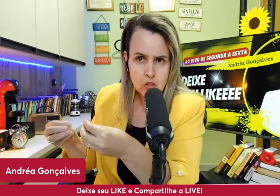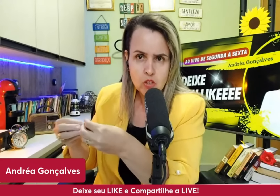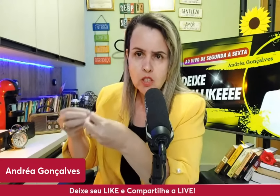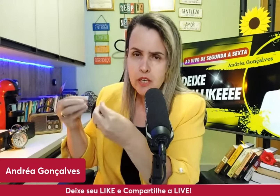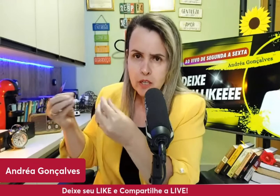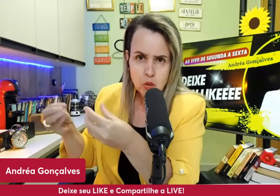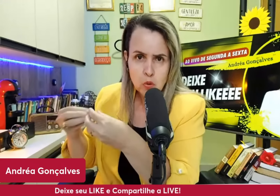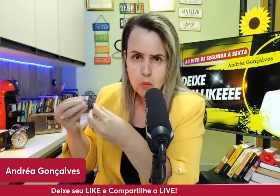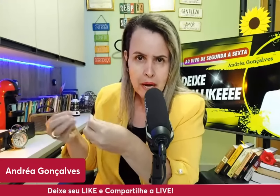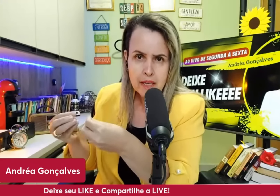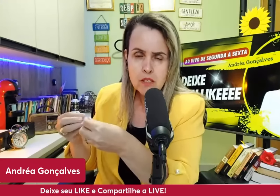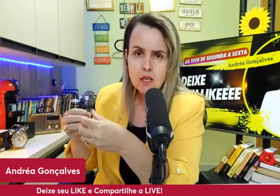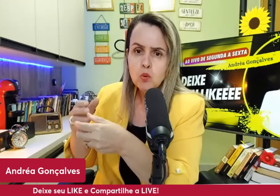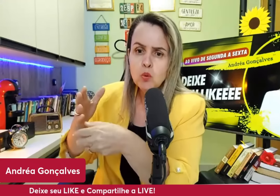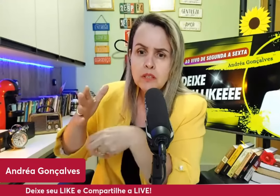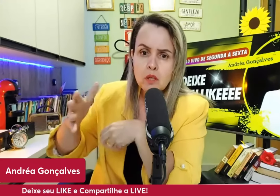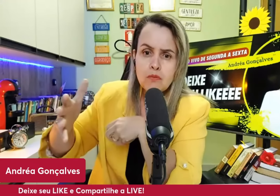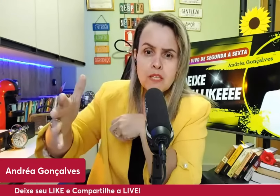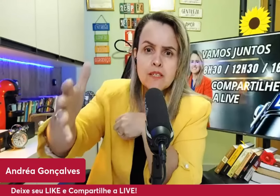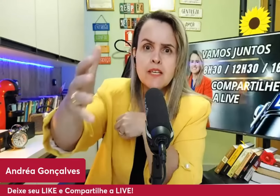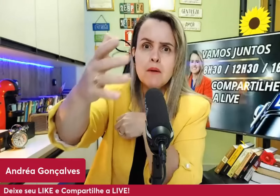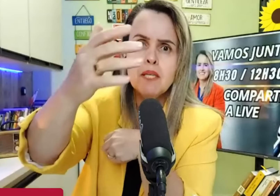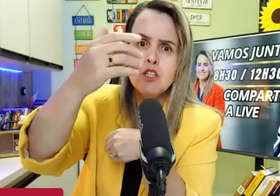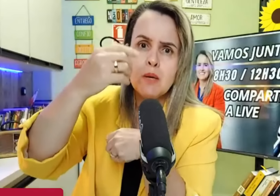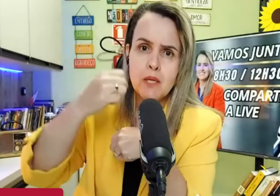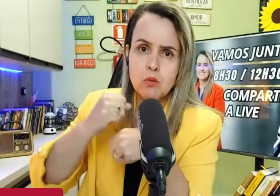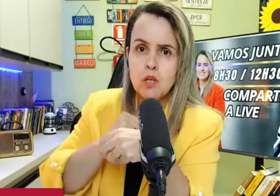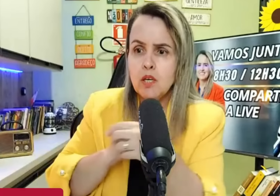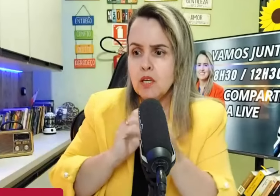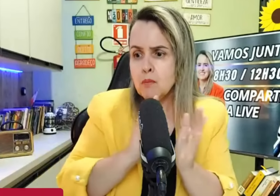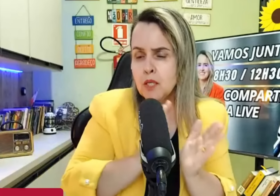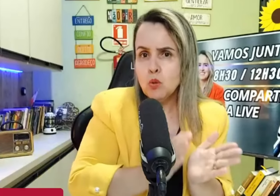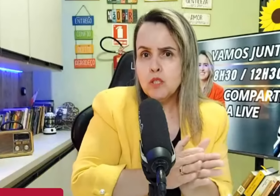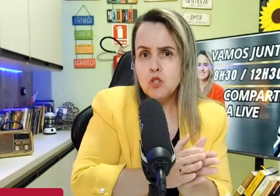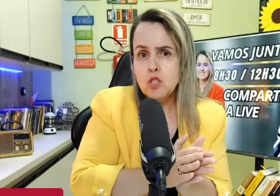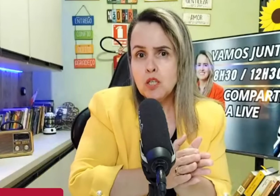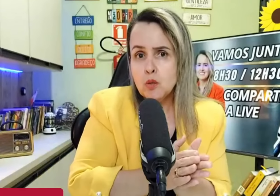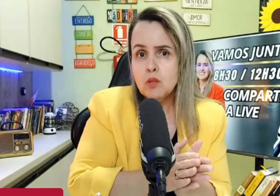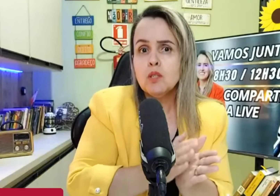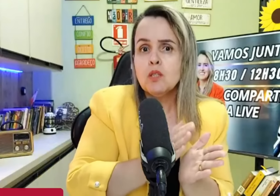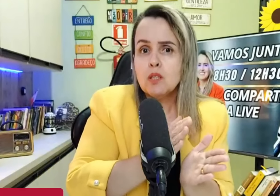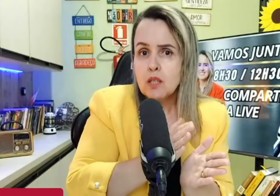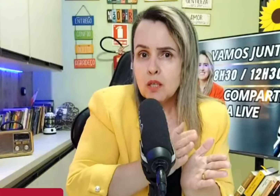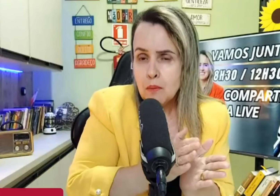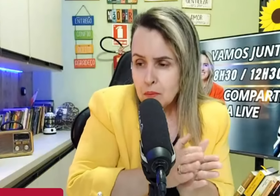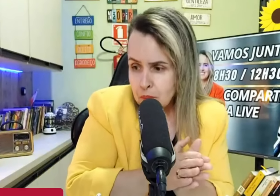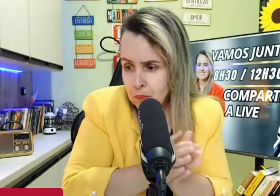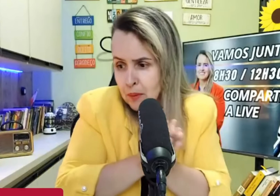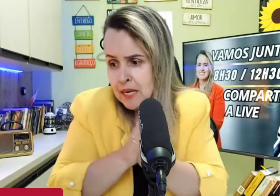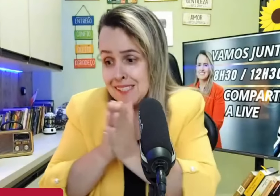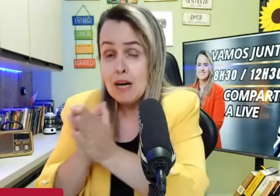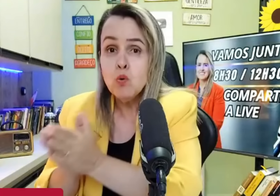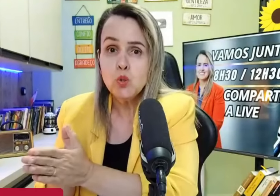mais de dinheiro e tudo mais Lula Então fez esse remanejamento e mandou esse dinheiro para a saúde